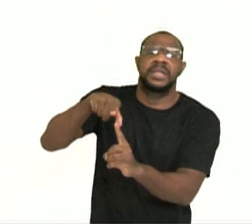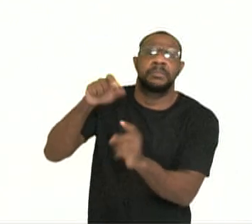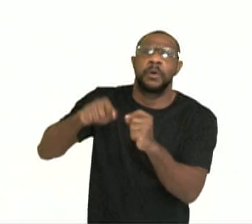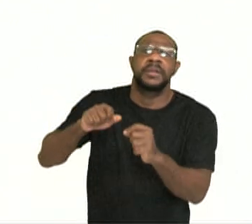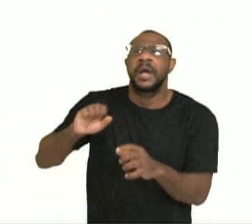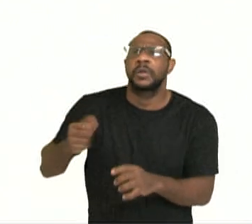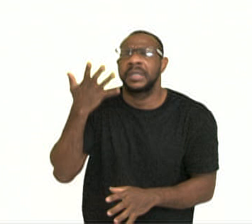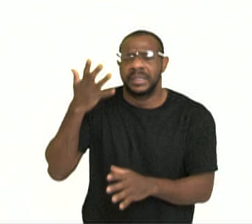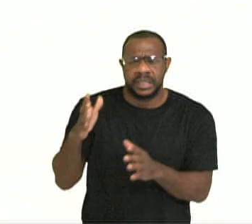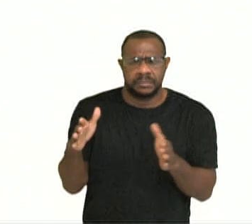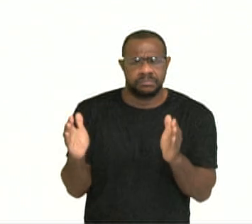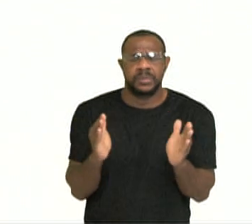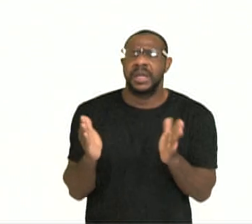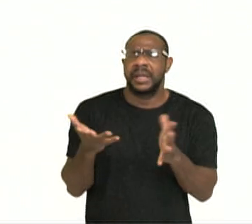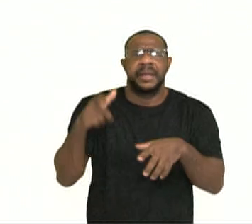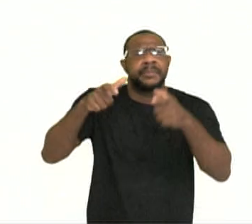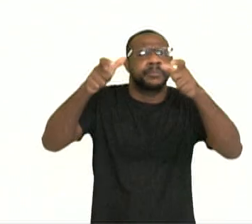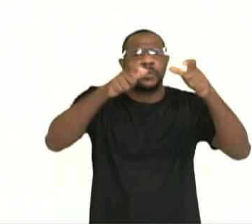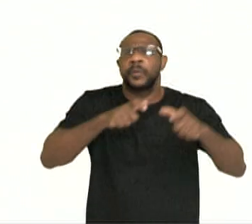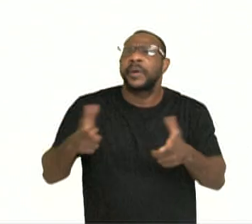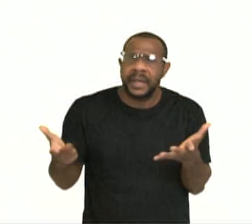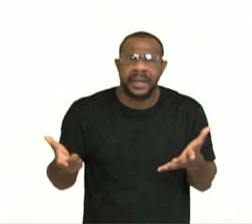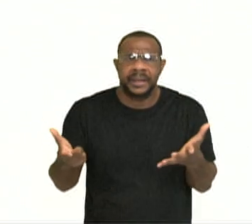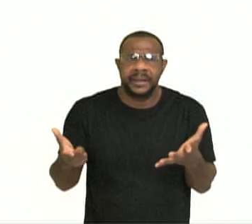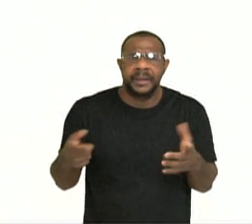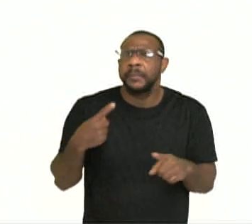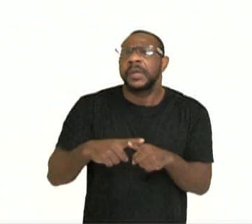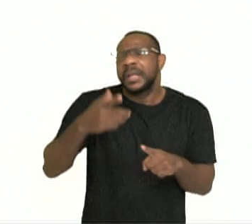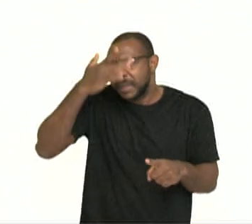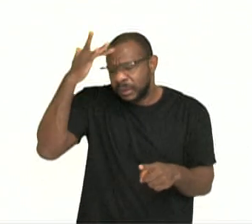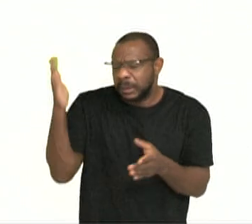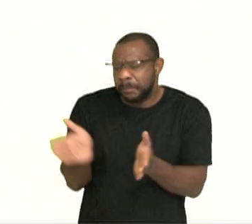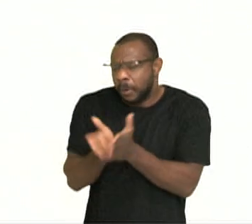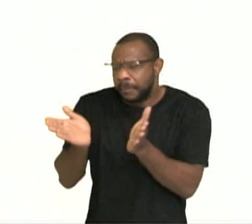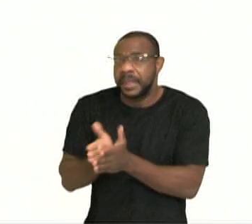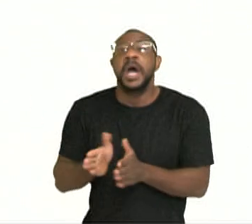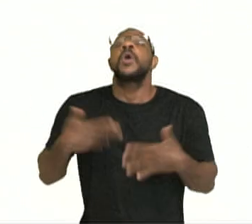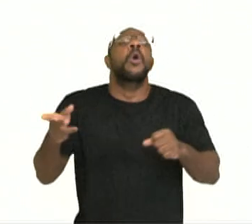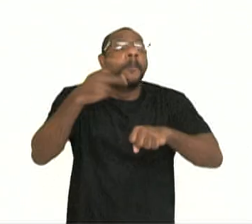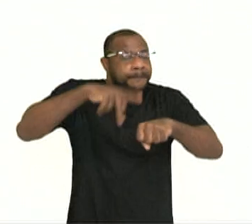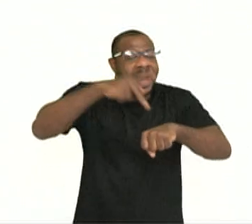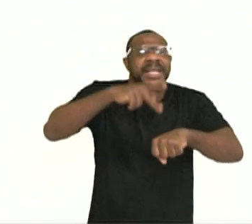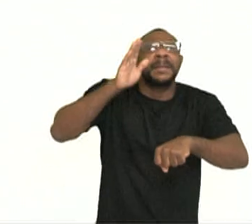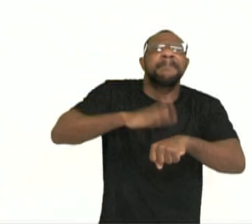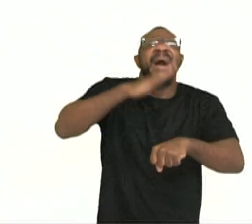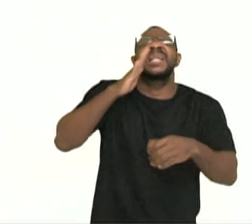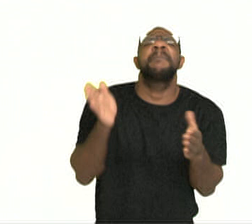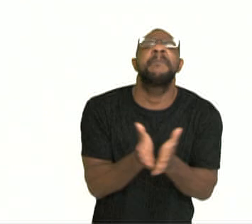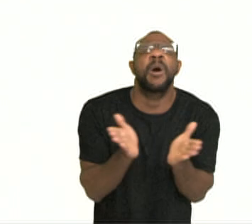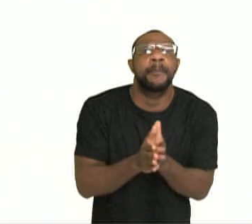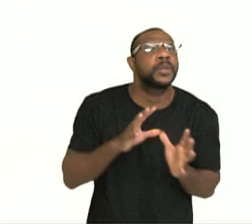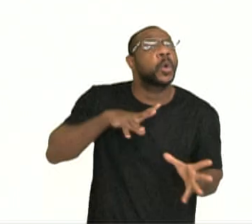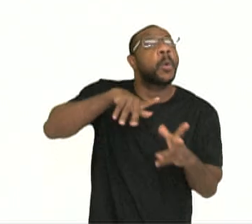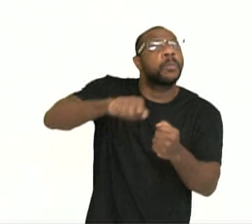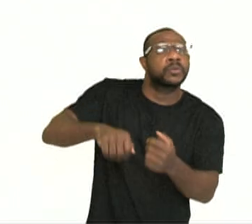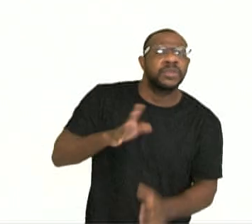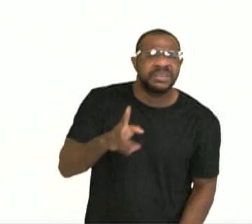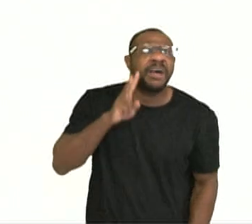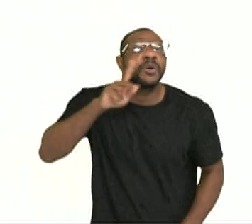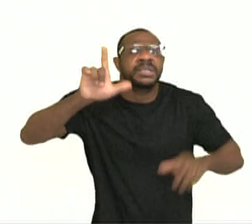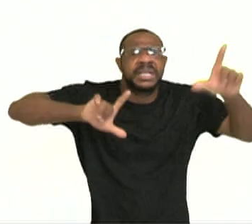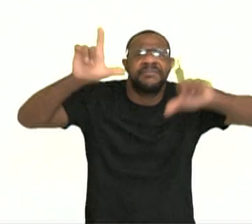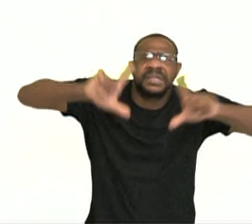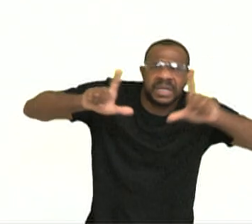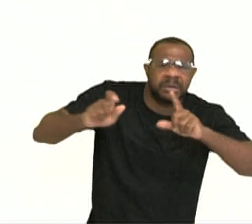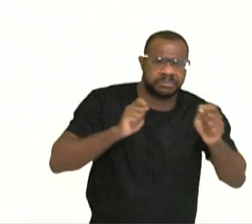território que levam a população à pobreza? Quais são os países mais pobres do mundo? Você já assistiu alguma